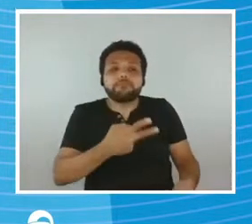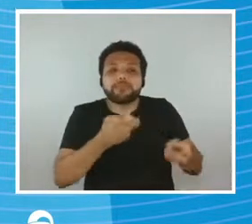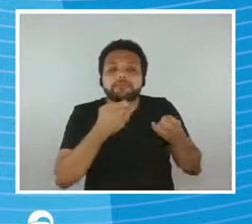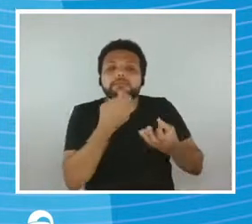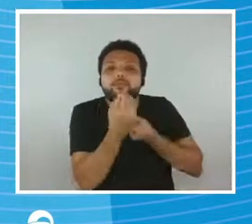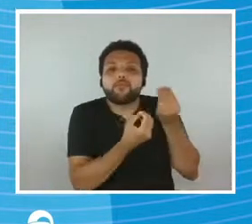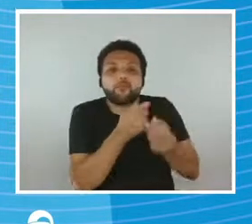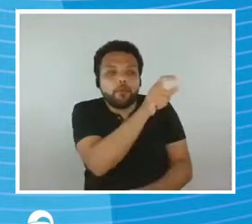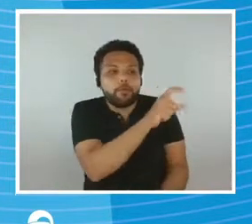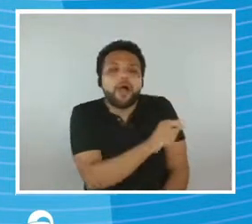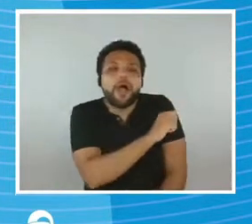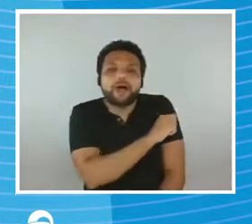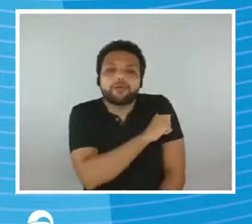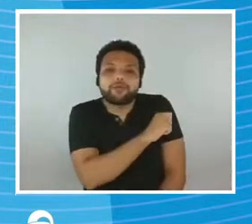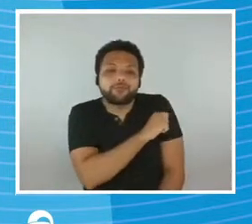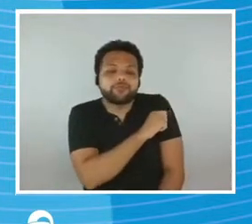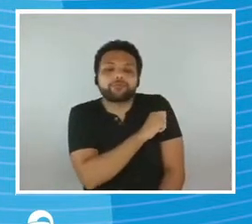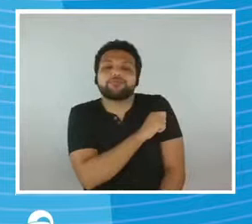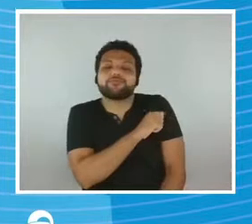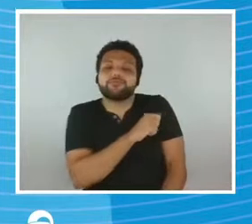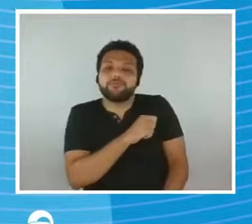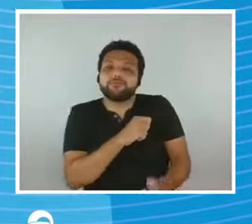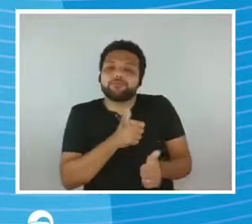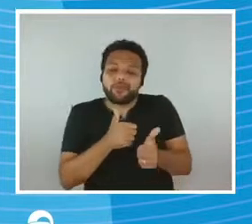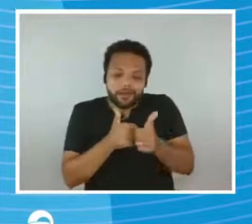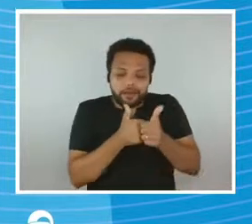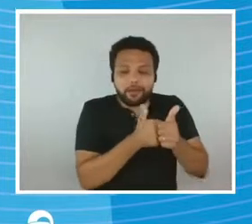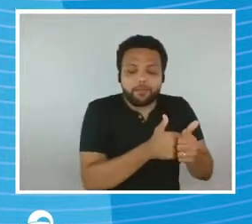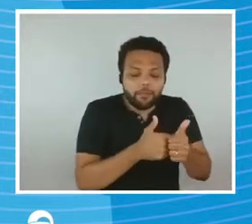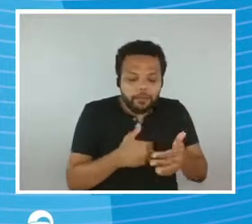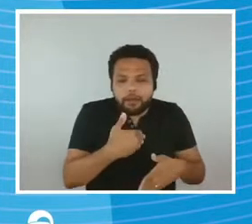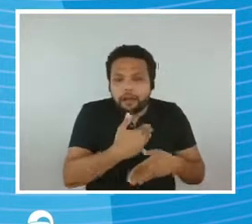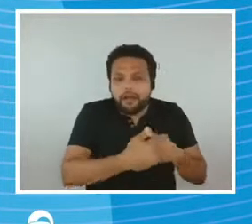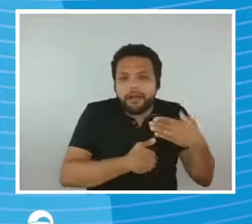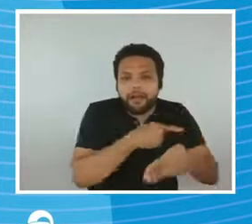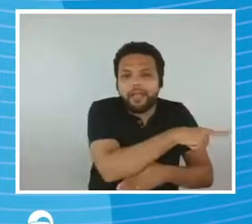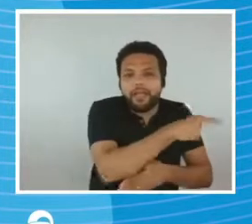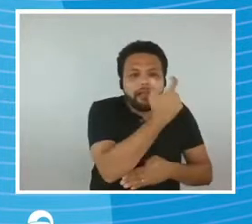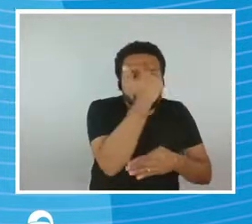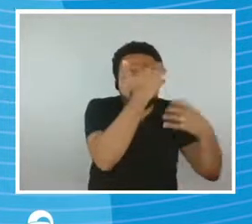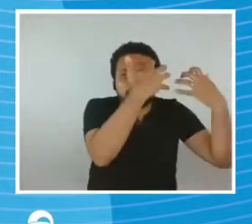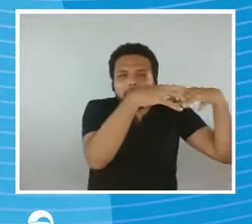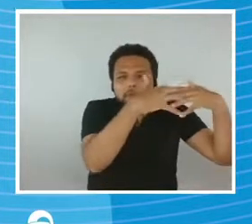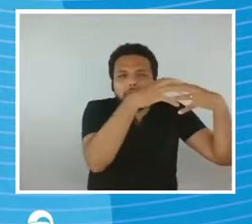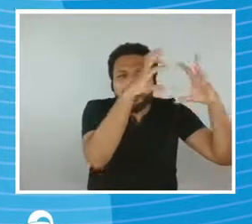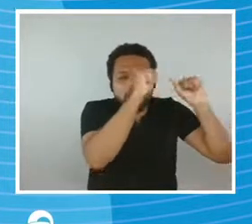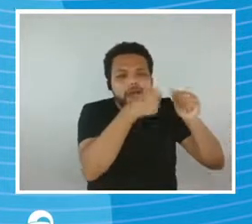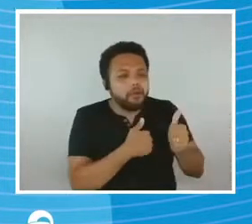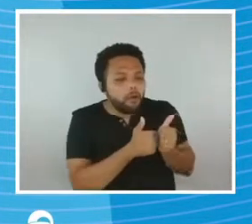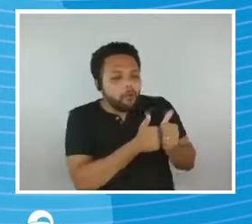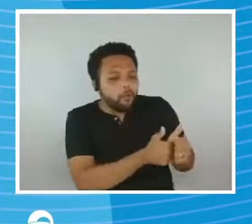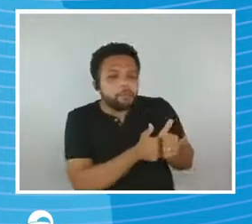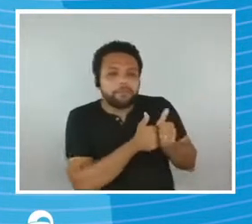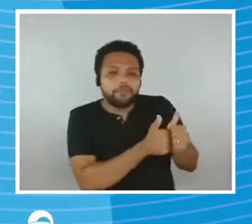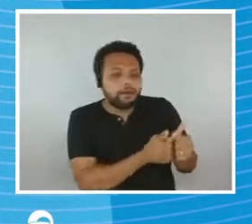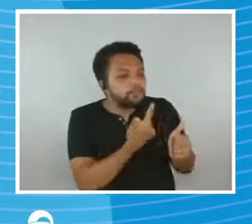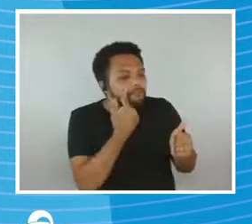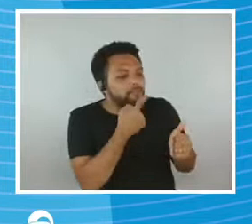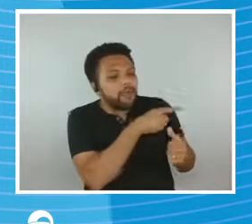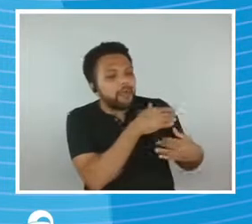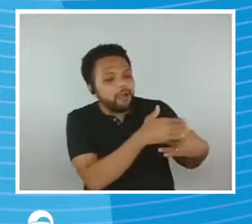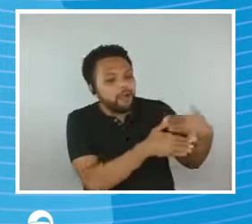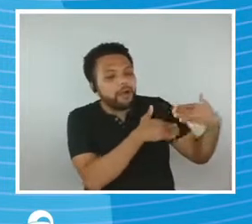a dependência lógica dos vários temas que estão sendo avaliados. Então, é muito importante que, de alguma maneira, o instrumento de